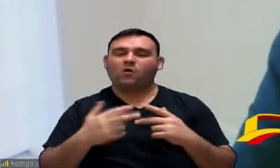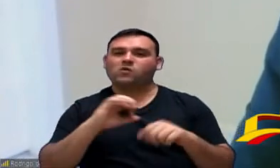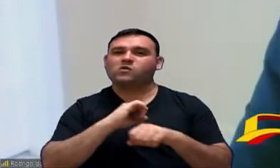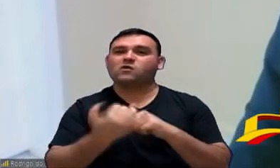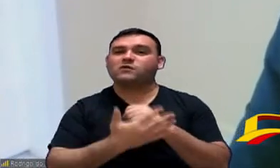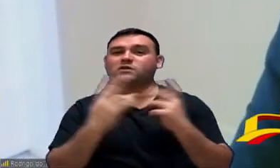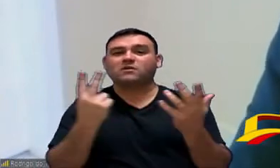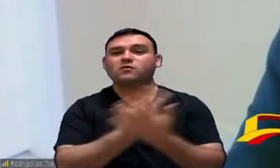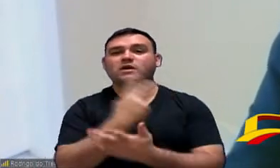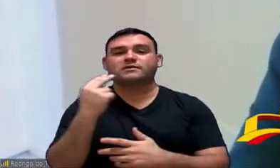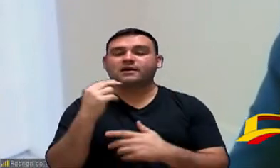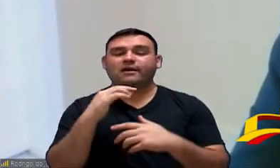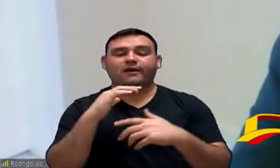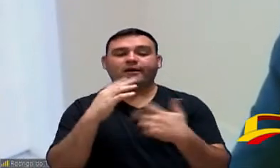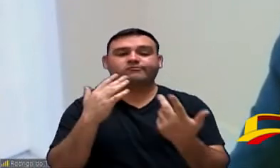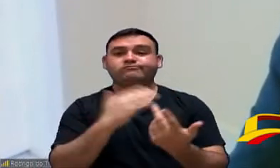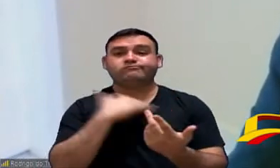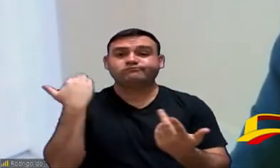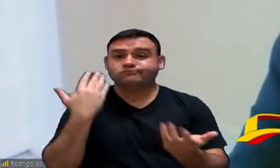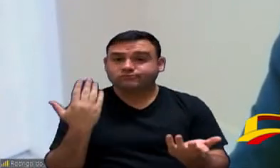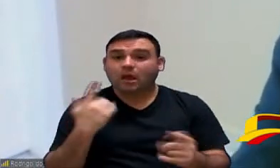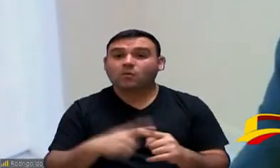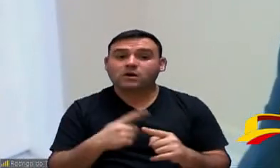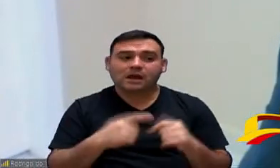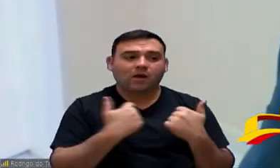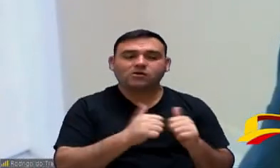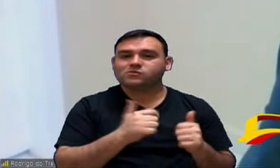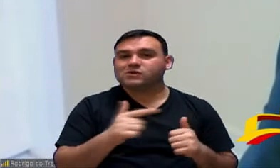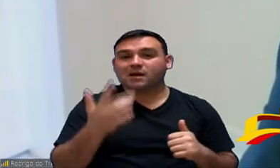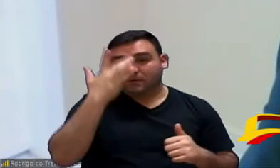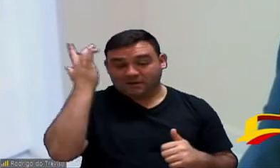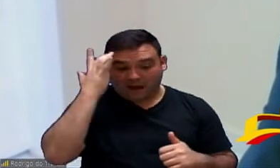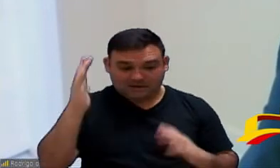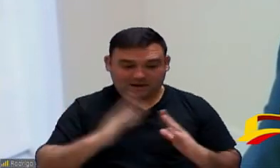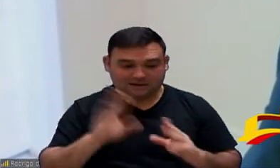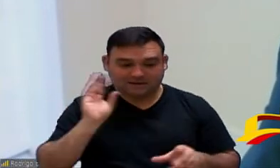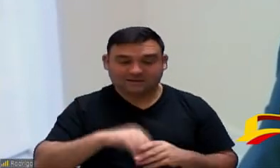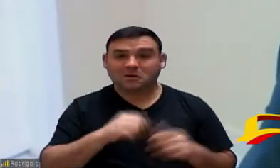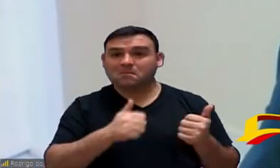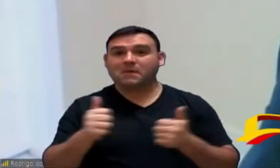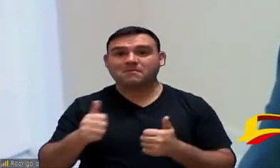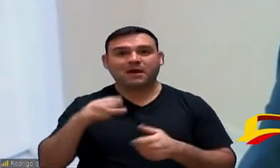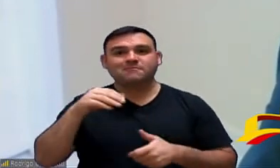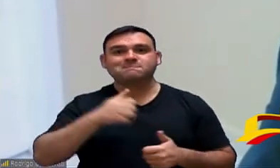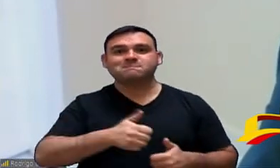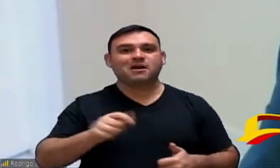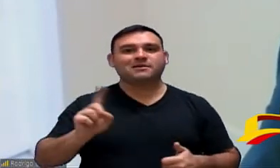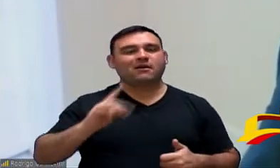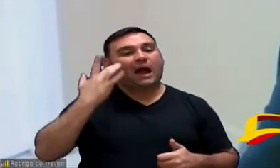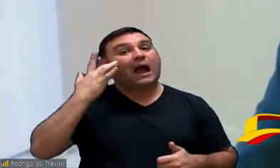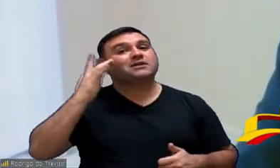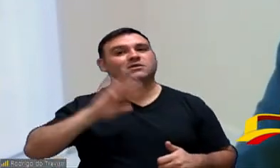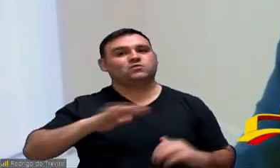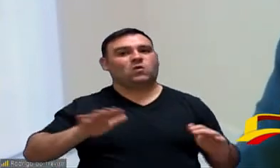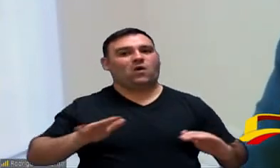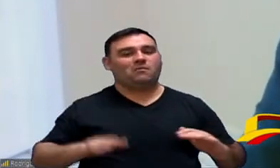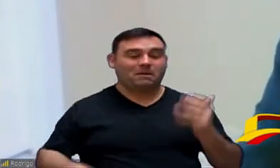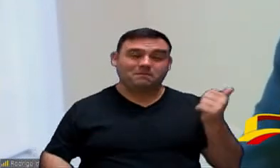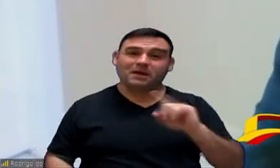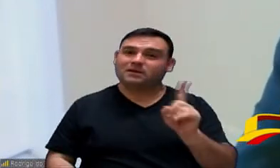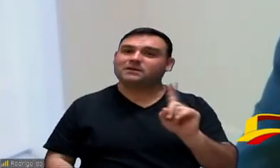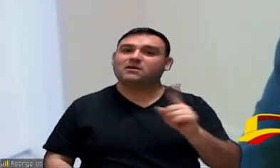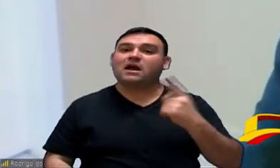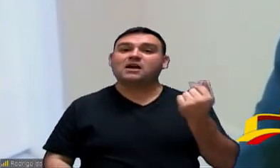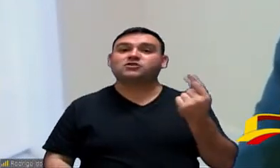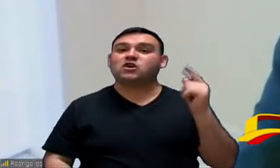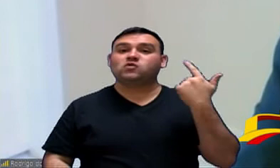falecendo por não ter o vale-transporte. A pessoa acha que está bem em casa, mas não está bem, ela só acha que está bem e não tem, às vezes, o